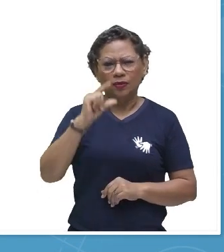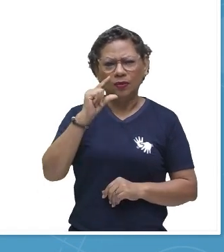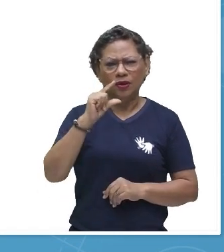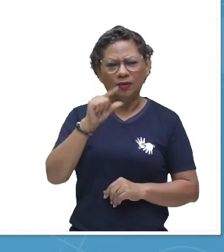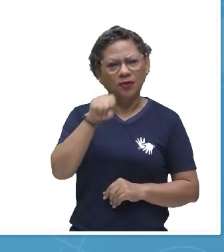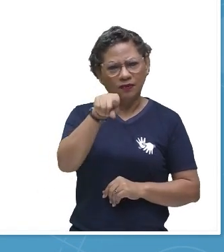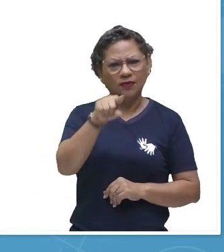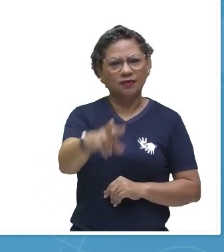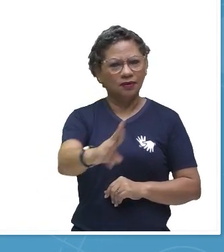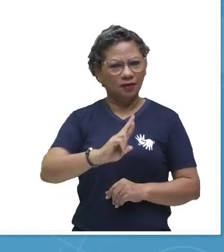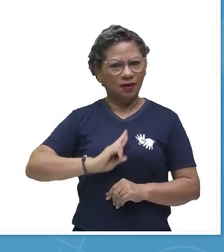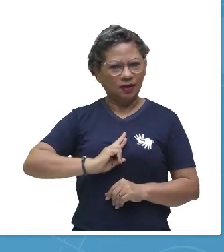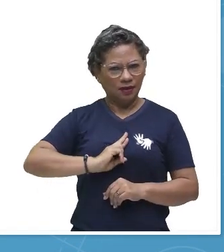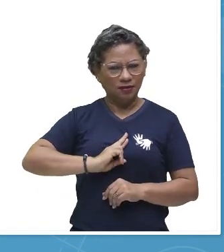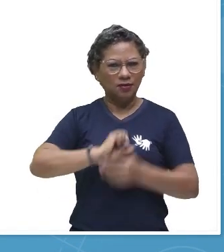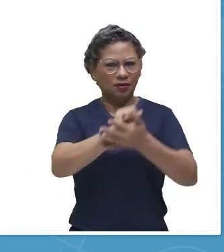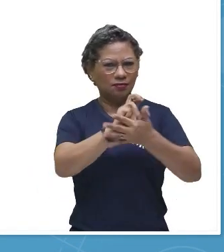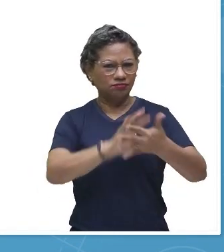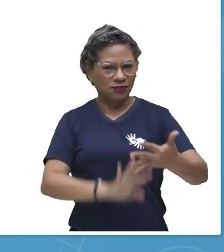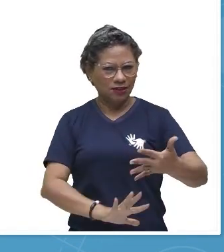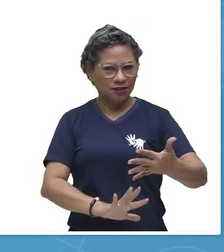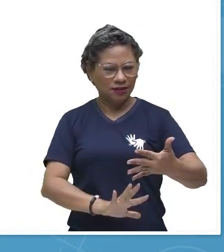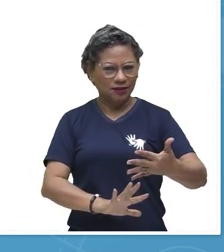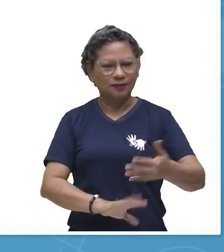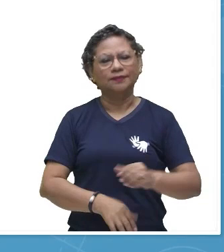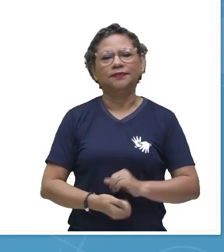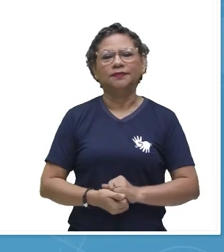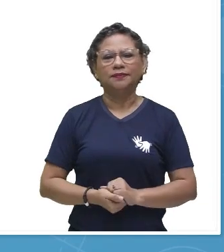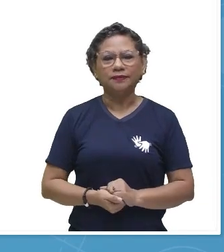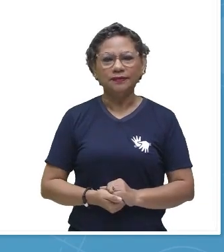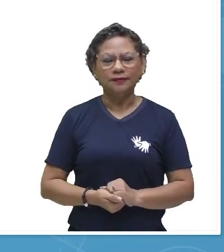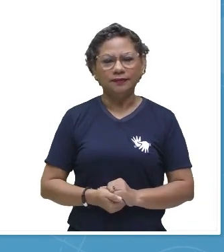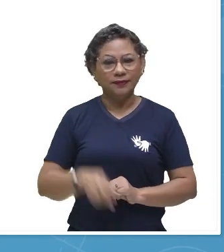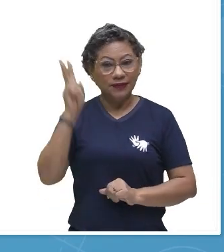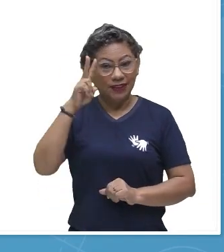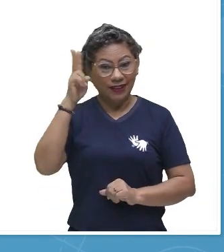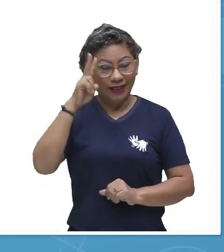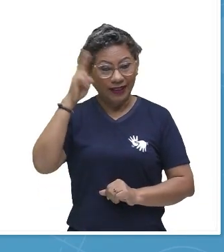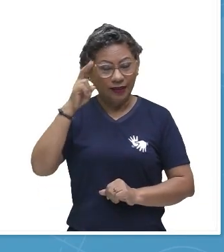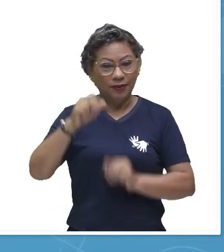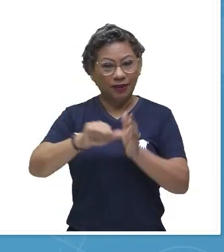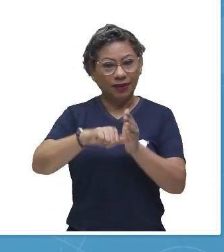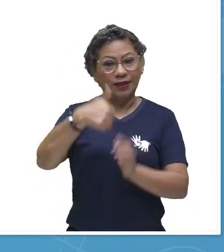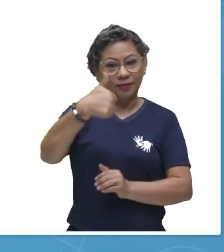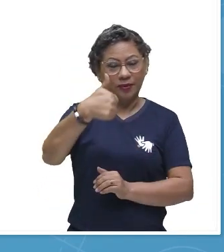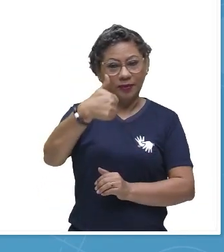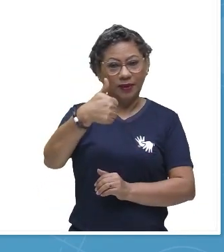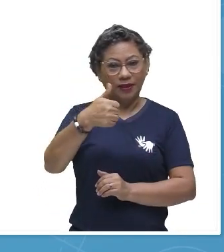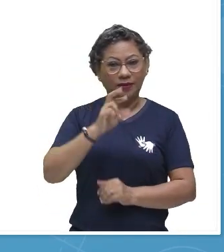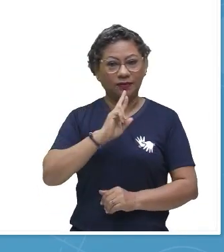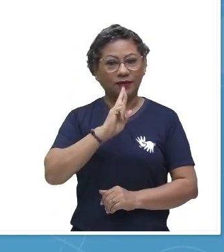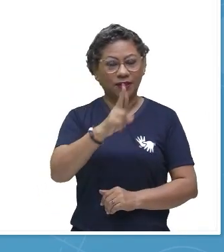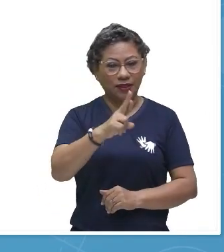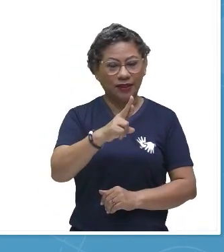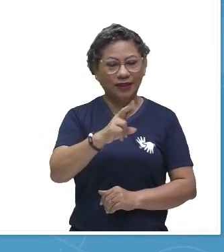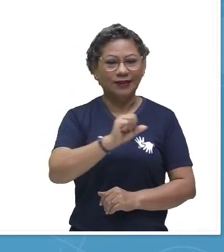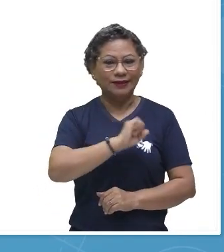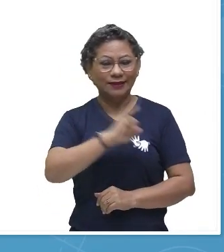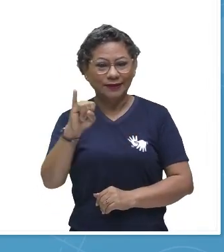para resolver essas questões. Lembrem-se de, na primeira questão, classificar se as retas são